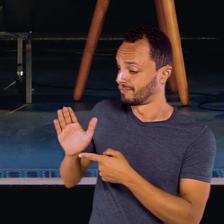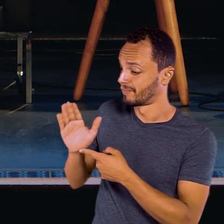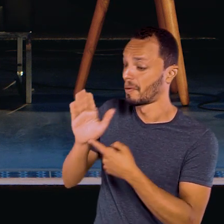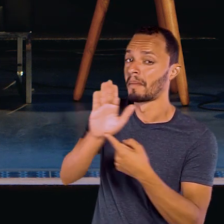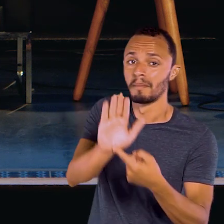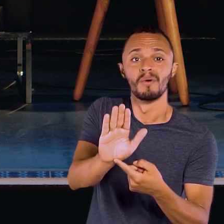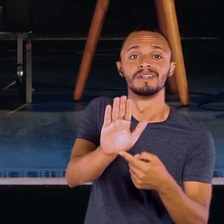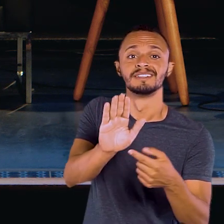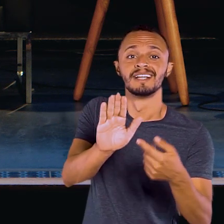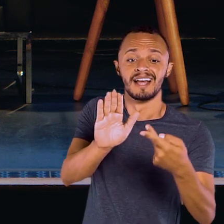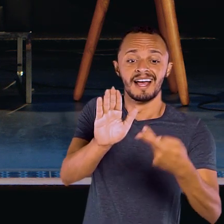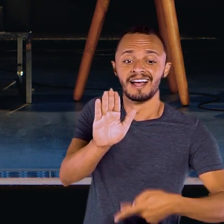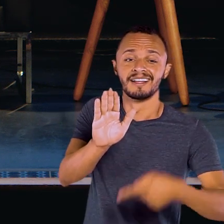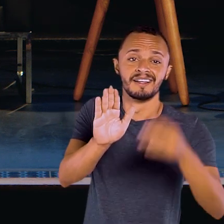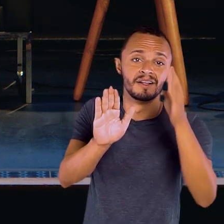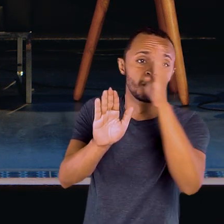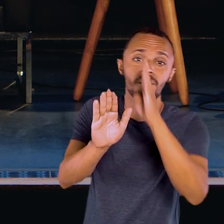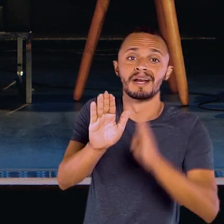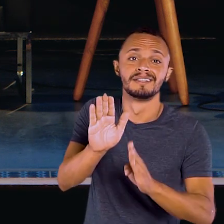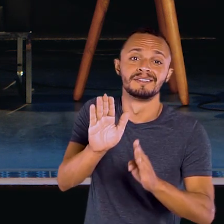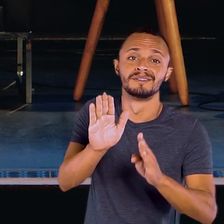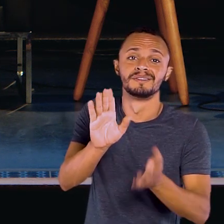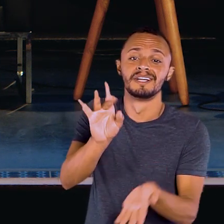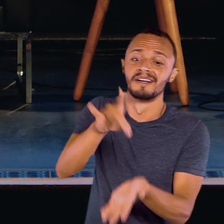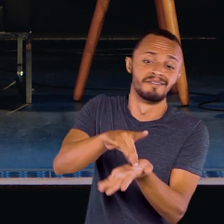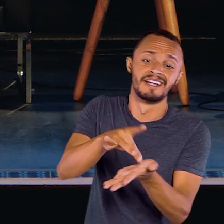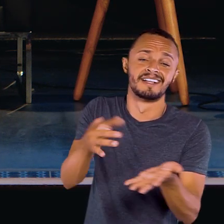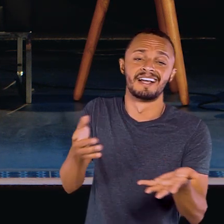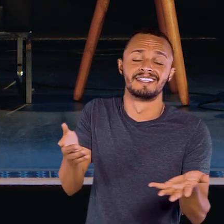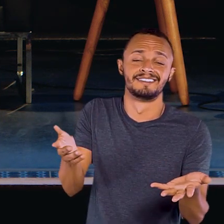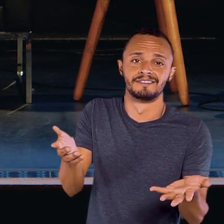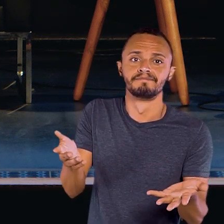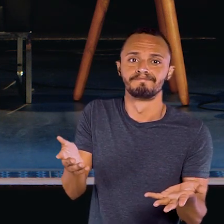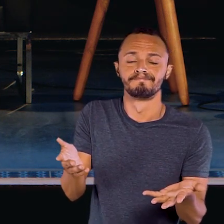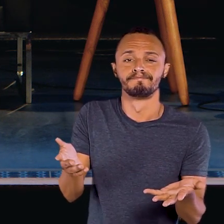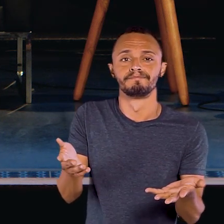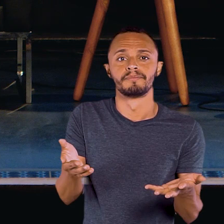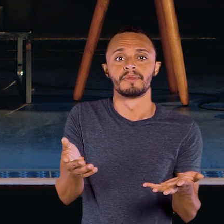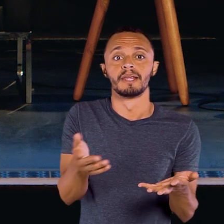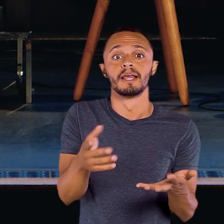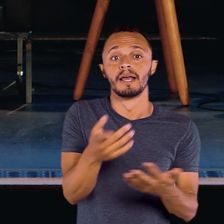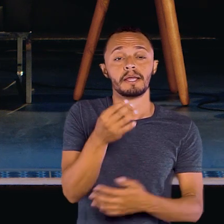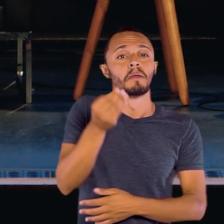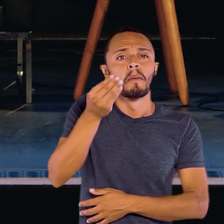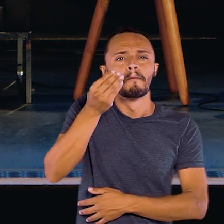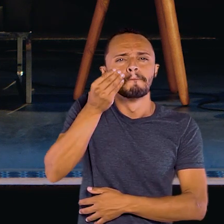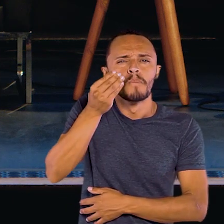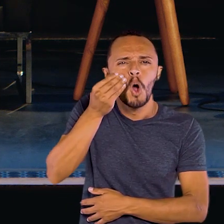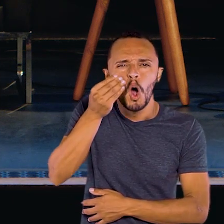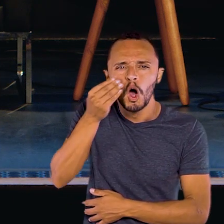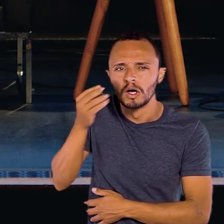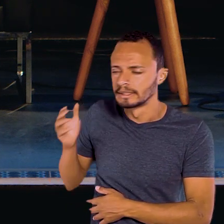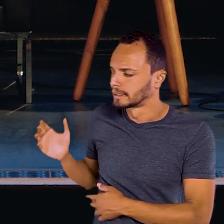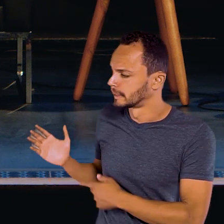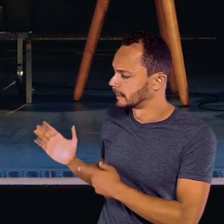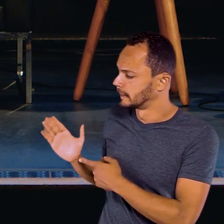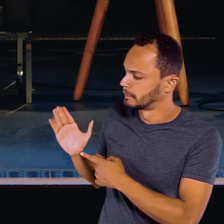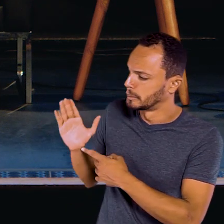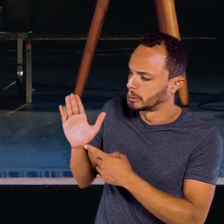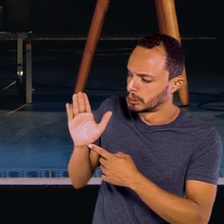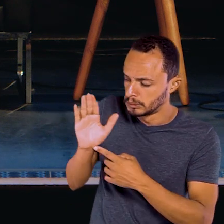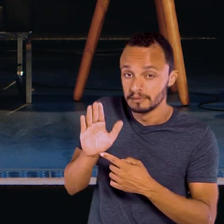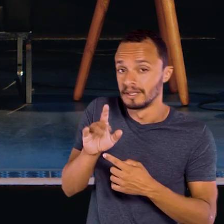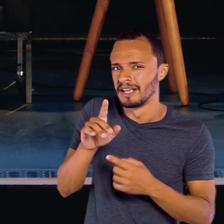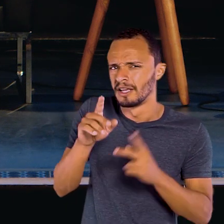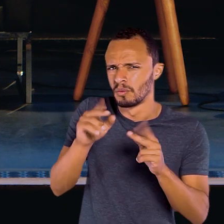Então, eu acho que a gente volta ali naquilo que eu falei, né, desse grande mosaico, em que a gente vai encaixando pecinhas